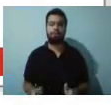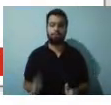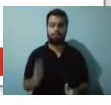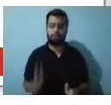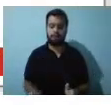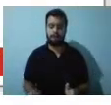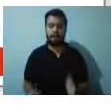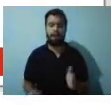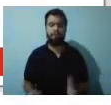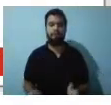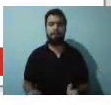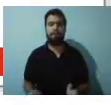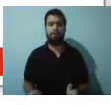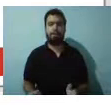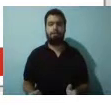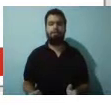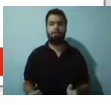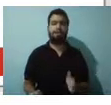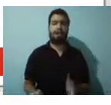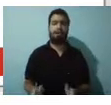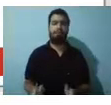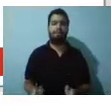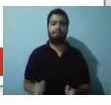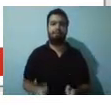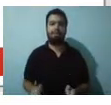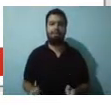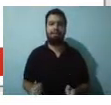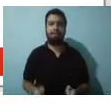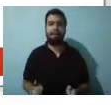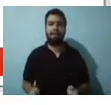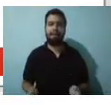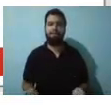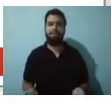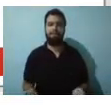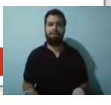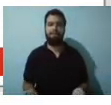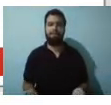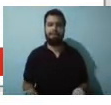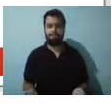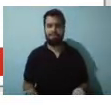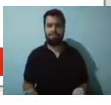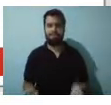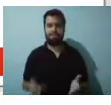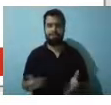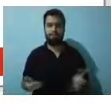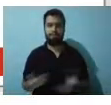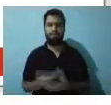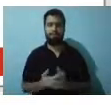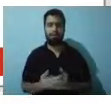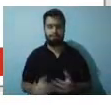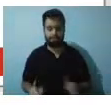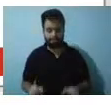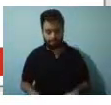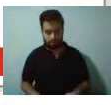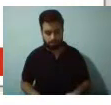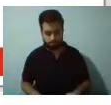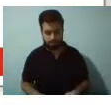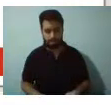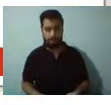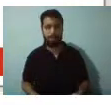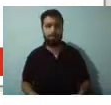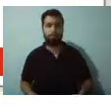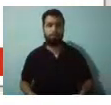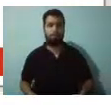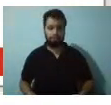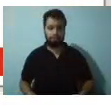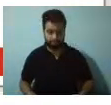bilateral, você não tem só uma A e B. Você tem A, B, C, D, E, F. Tá entendendo? Entendeu qual é o problema? Ó, vamos lá.